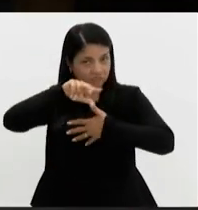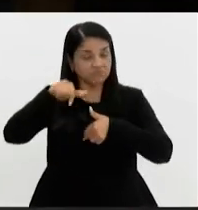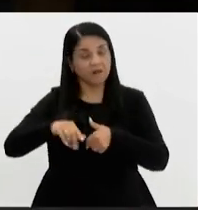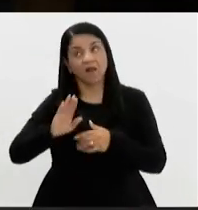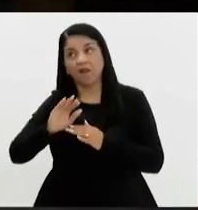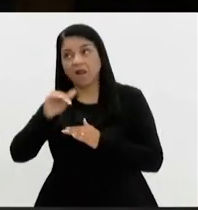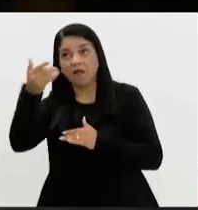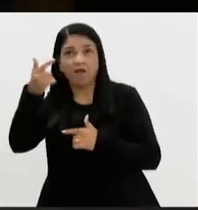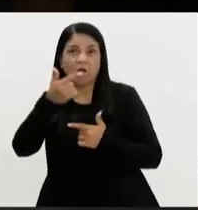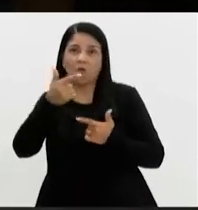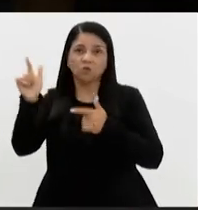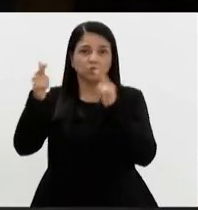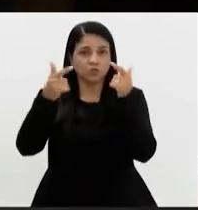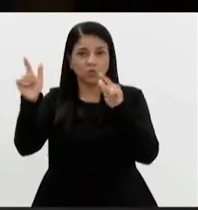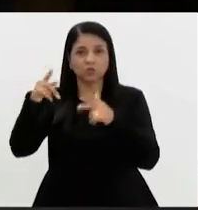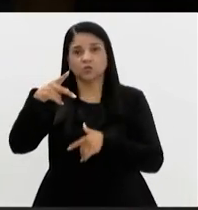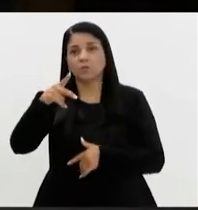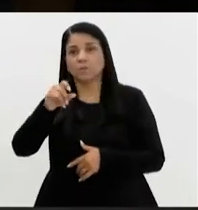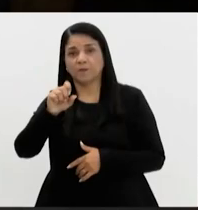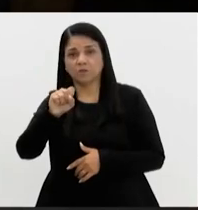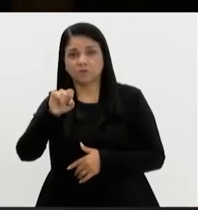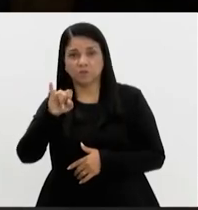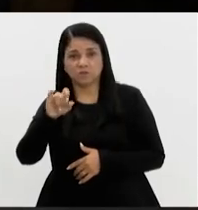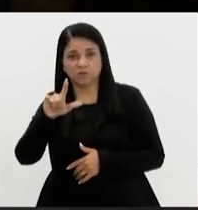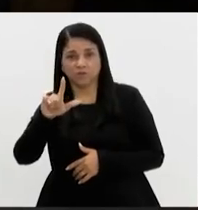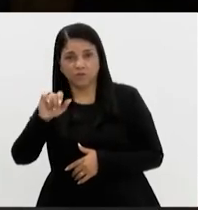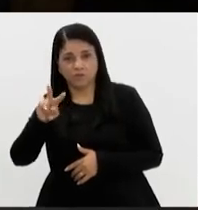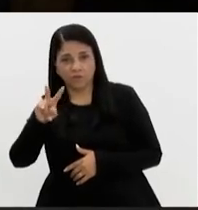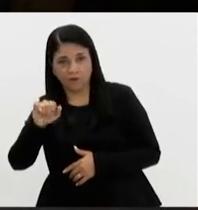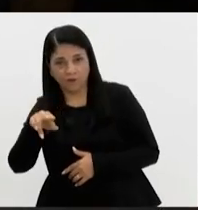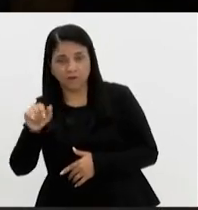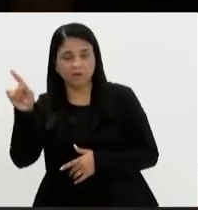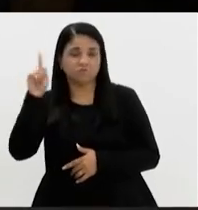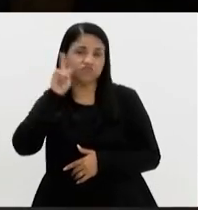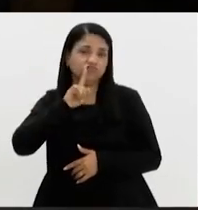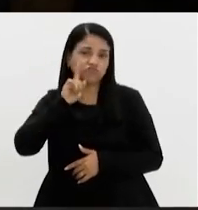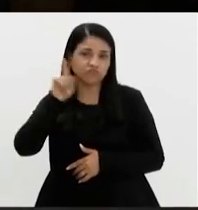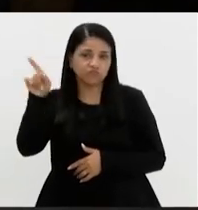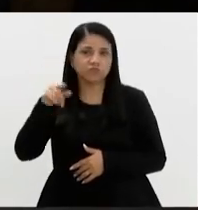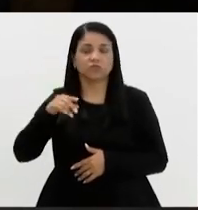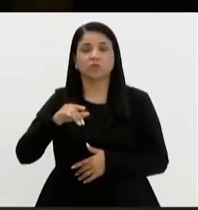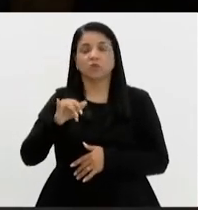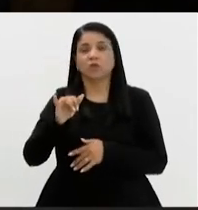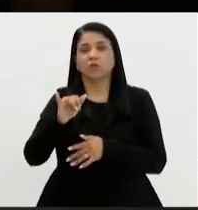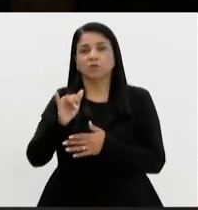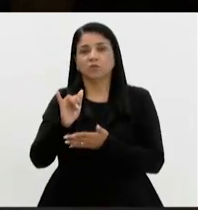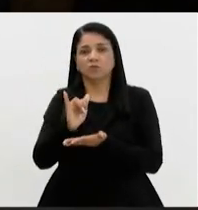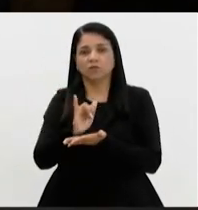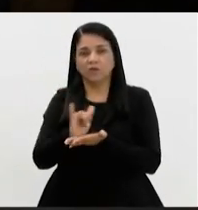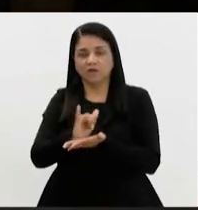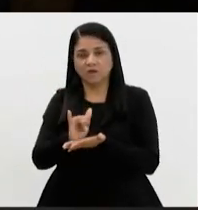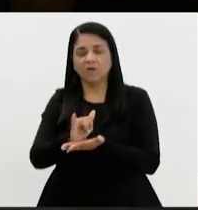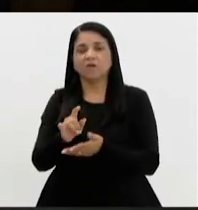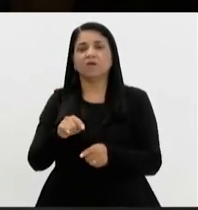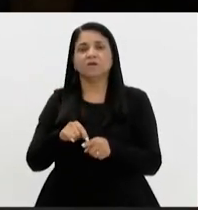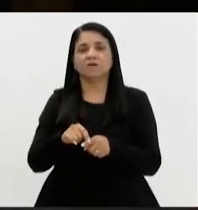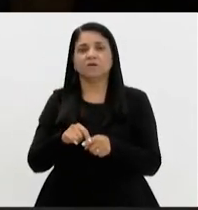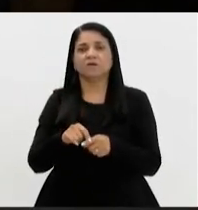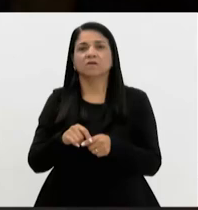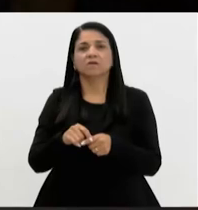e pennsylvania Nova York que eram as 13 algumas das 13 colônias